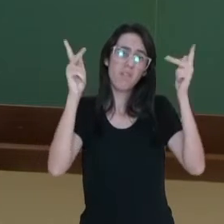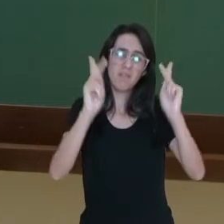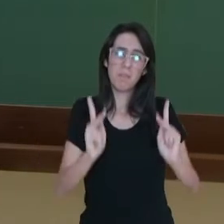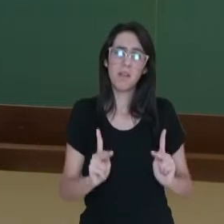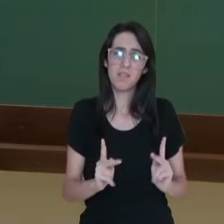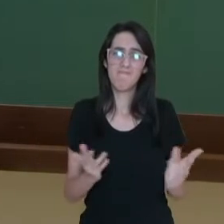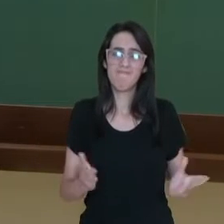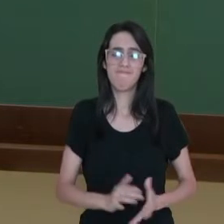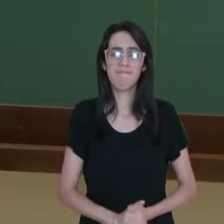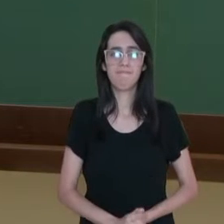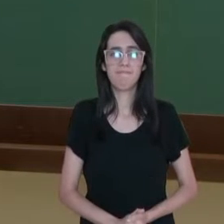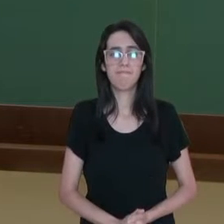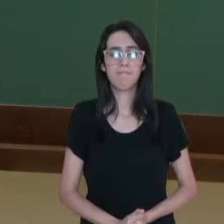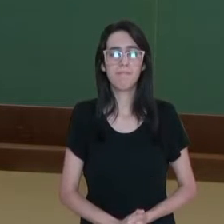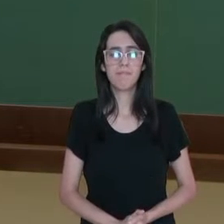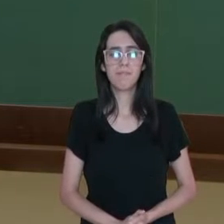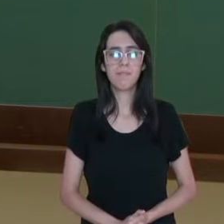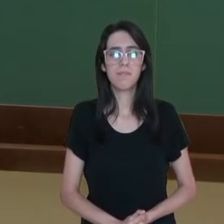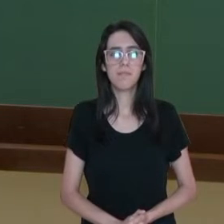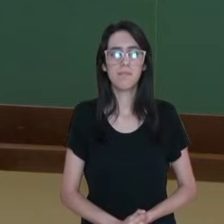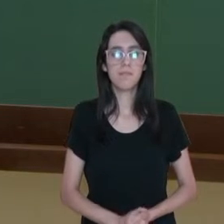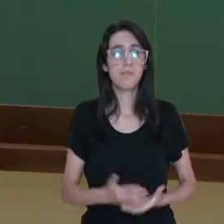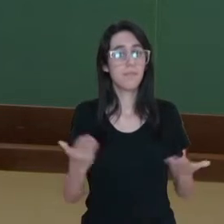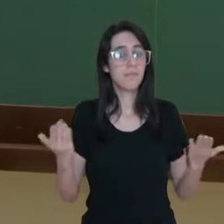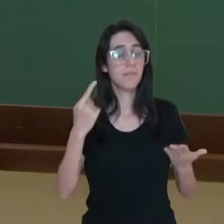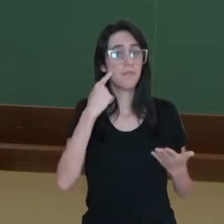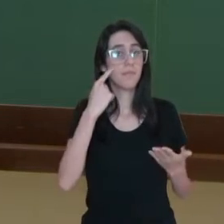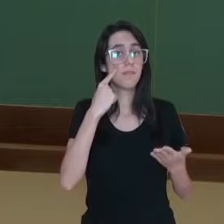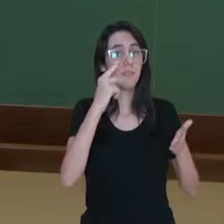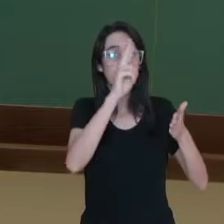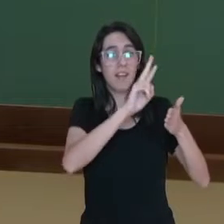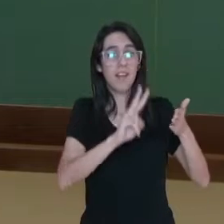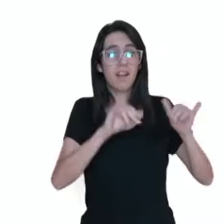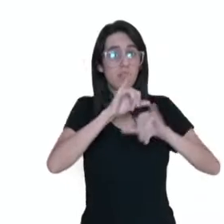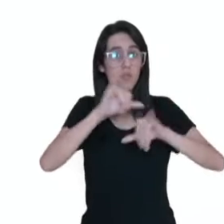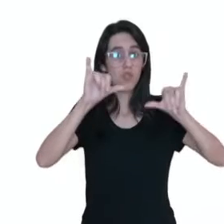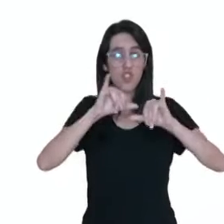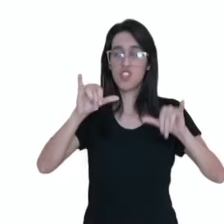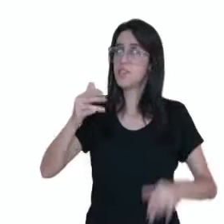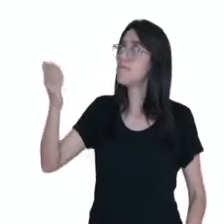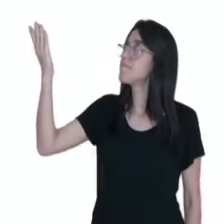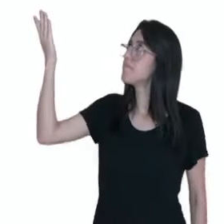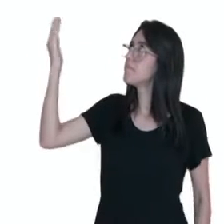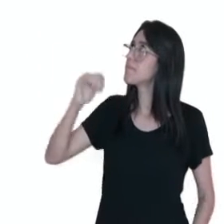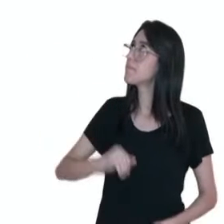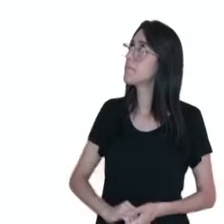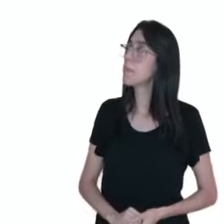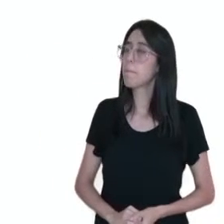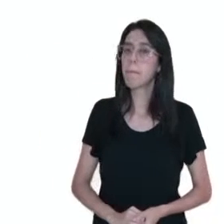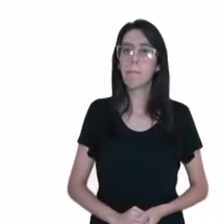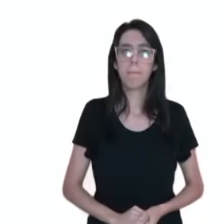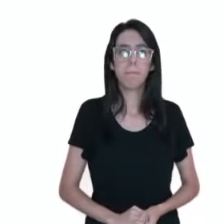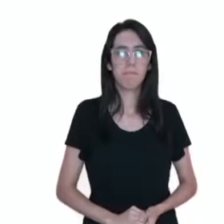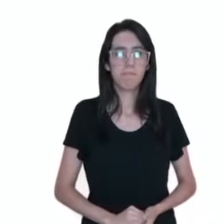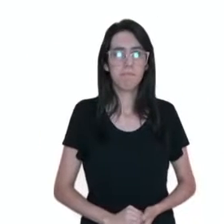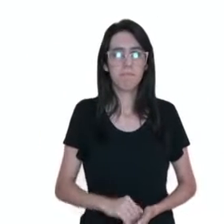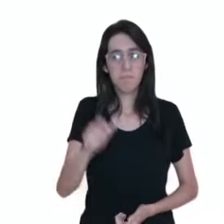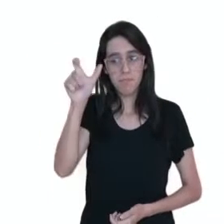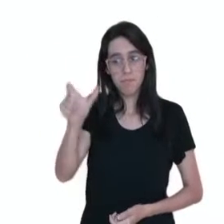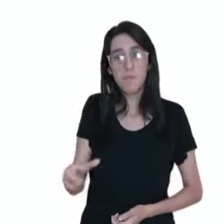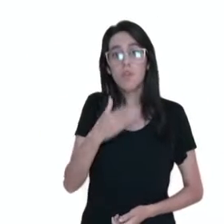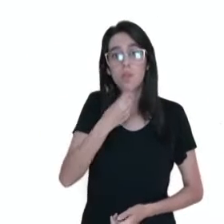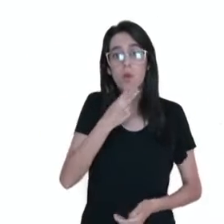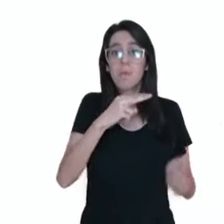paz. Vamos à leitura então de uma notícia sobre esse assunto. Sírio faz brinquedos para